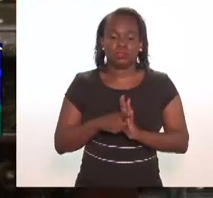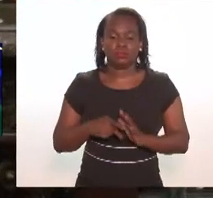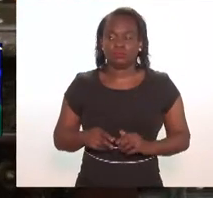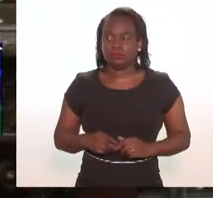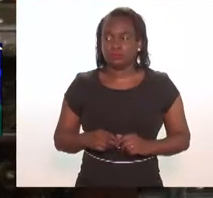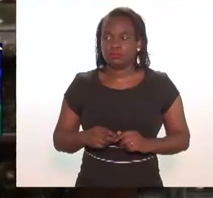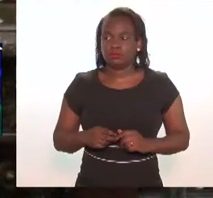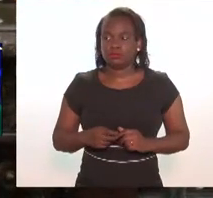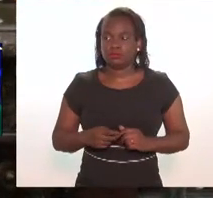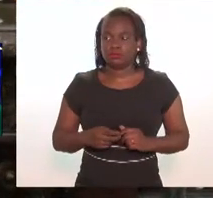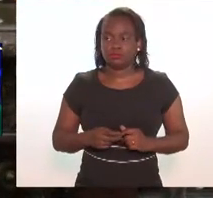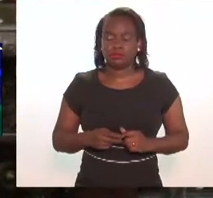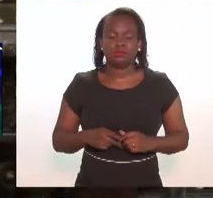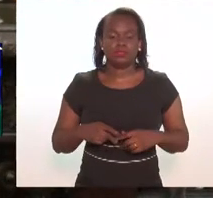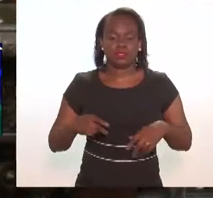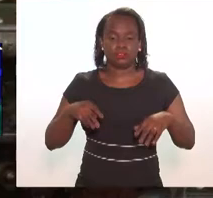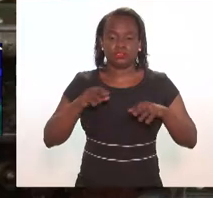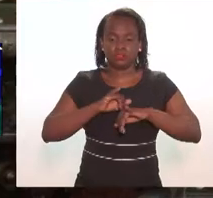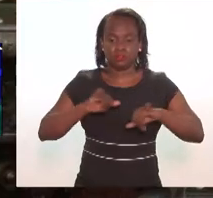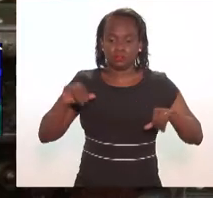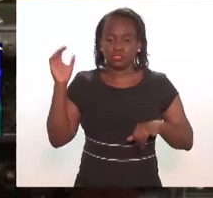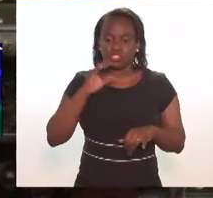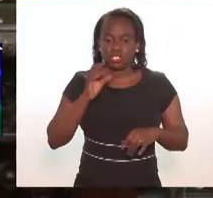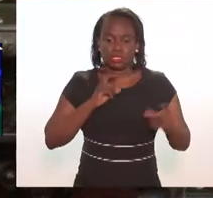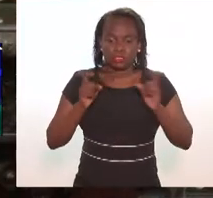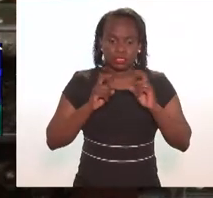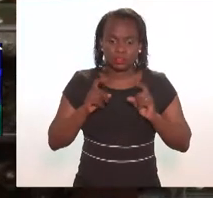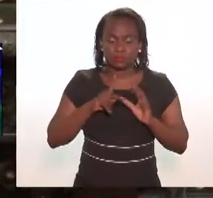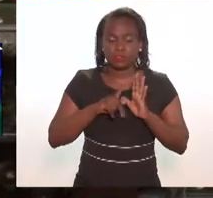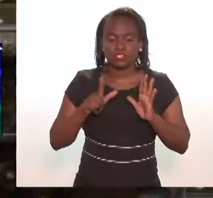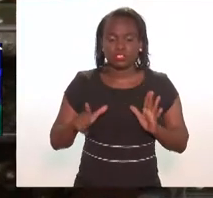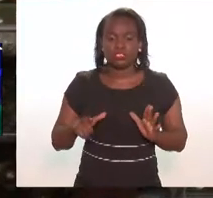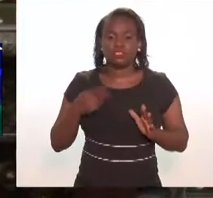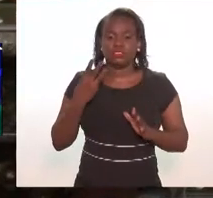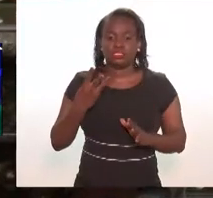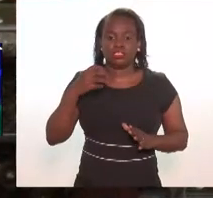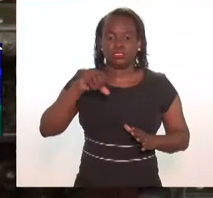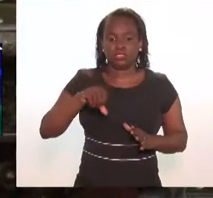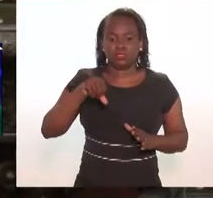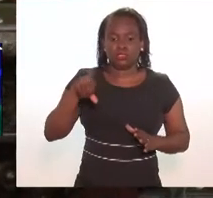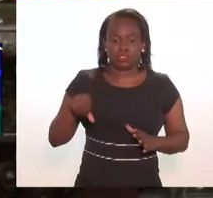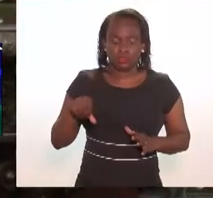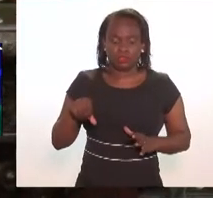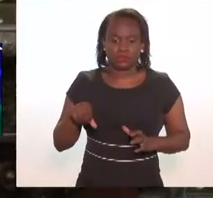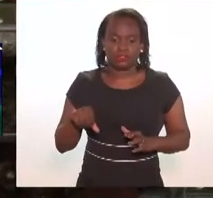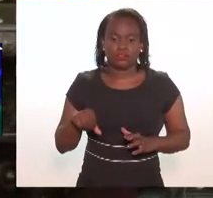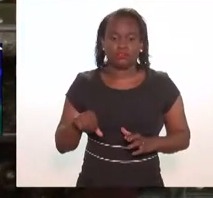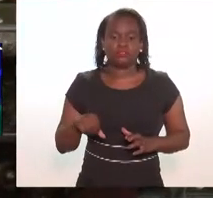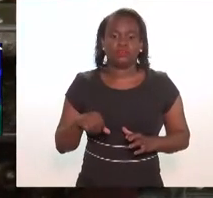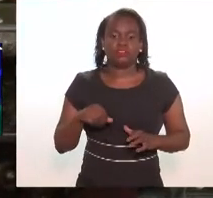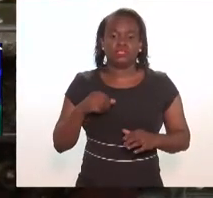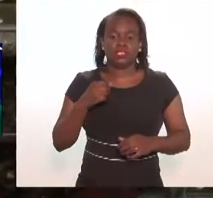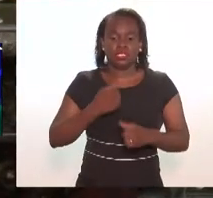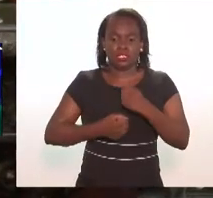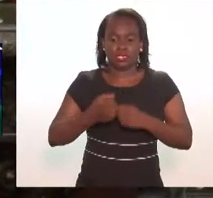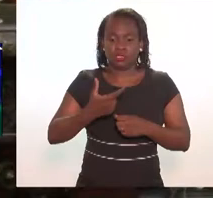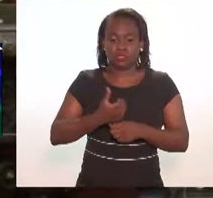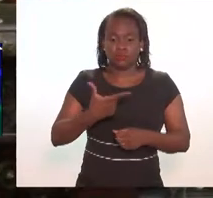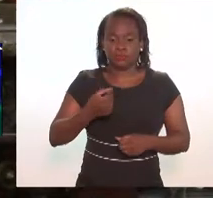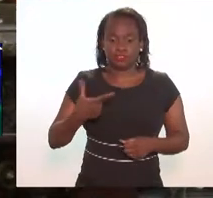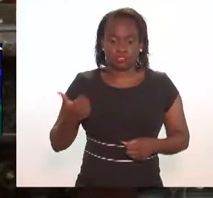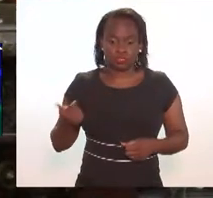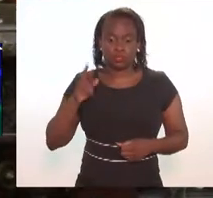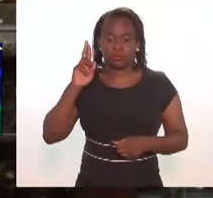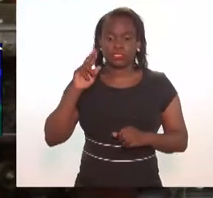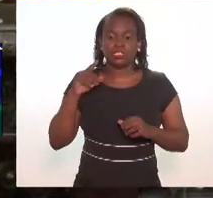extraordinária. Anuncio em regime de urgência em discussão única o projeto de lei 3919 de 2021, de autoria dos